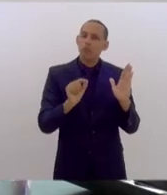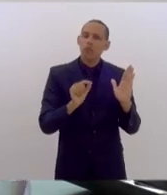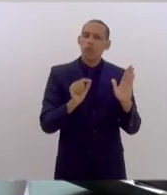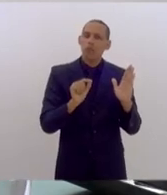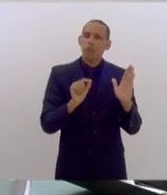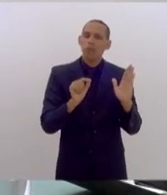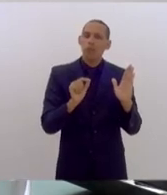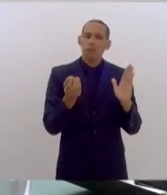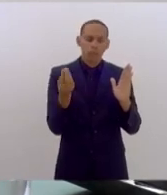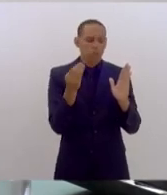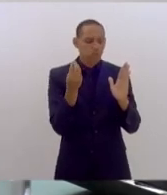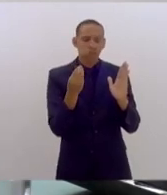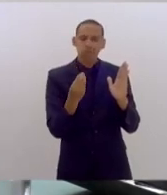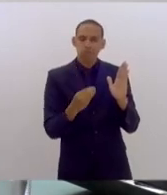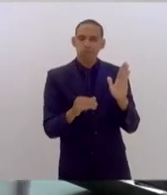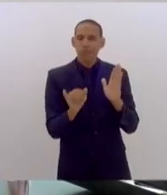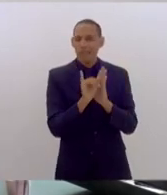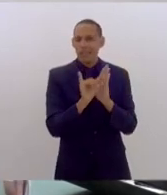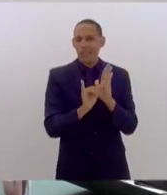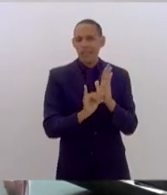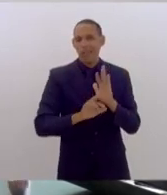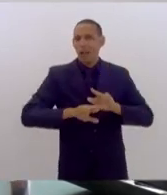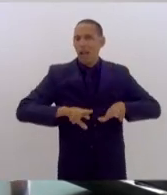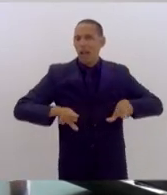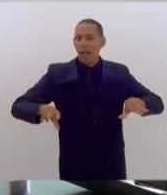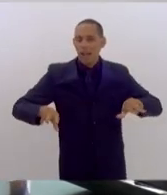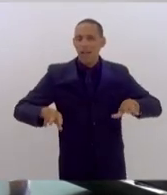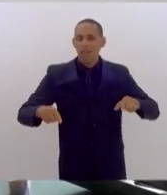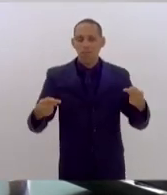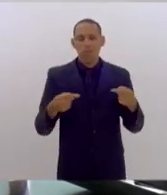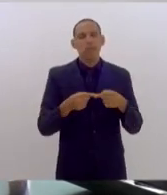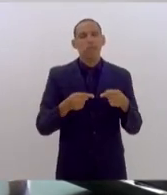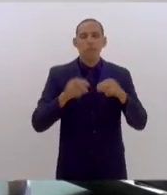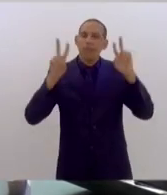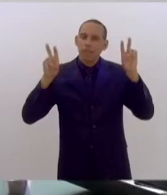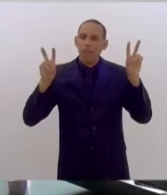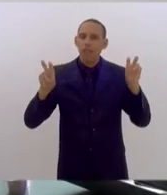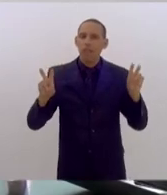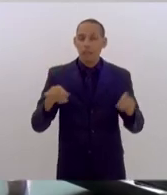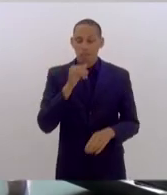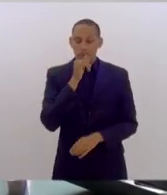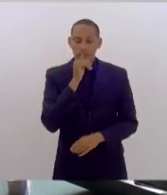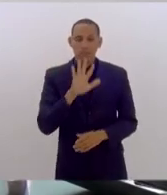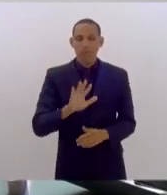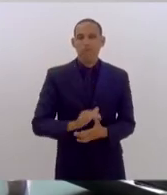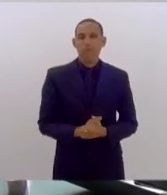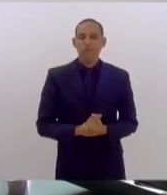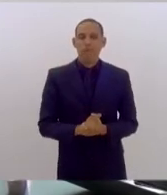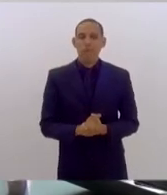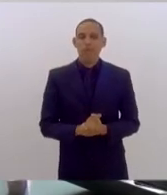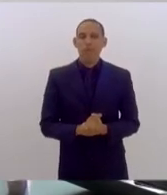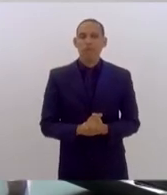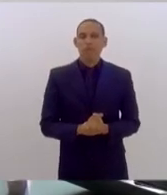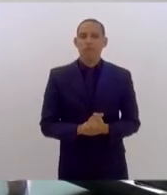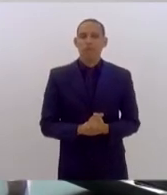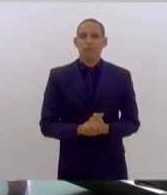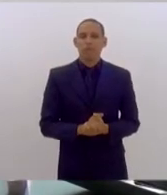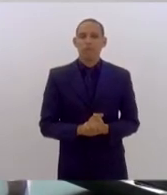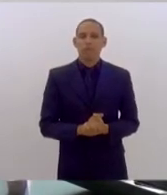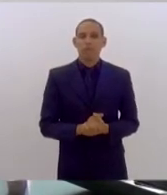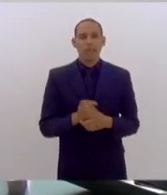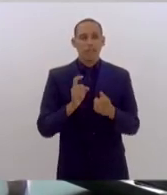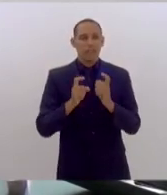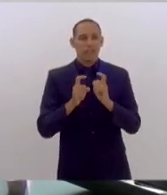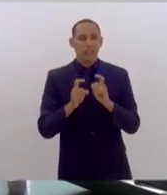são compostas por vários itens né que tem a ver com o tema de Cada sessão por exemplo sobre o capítulo atenção que é